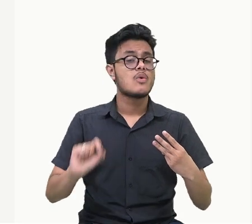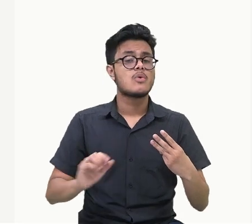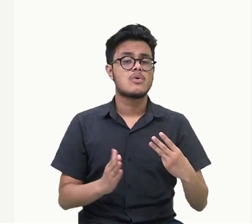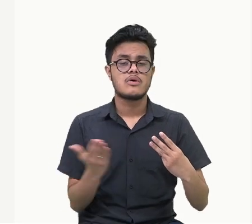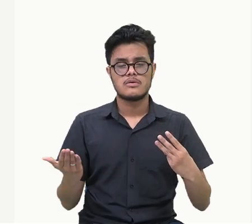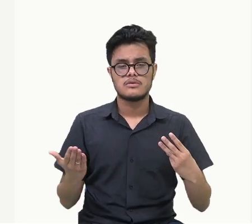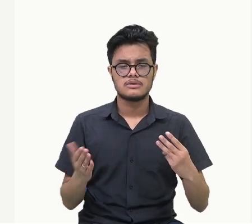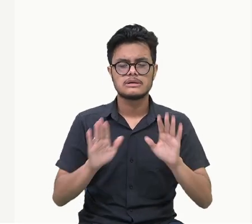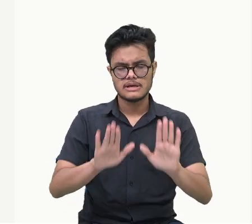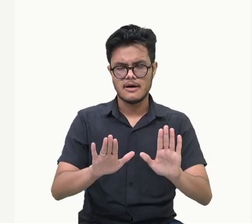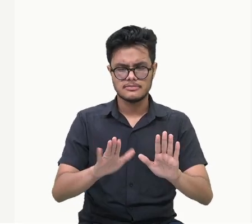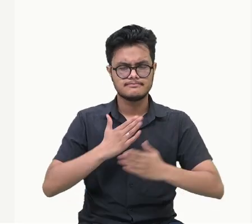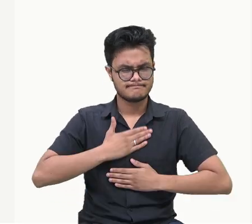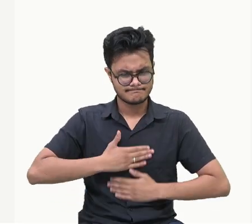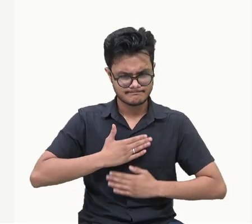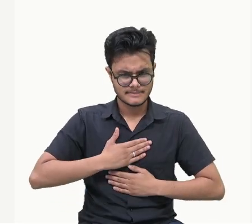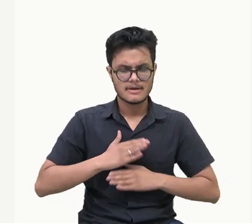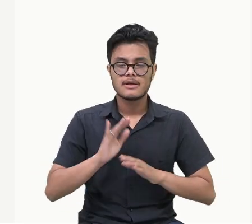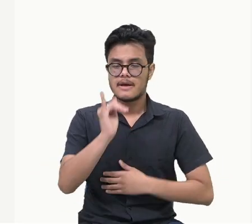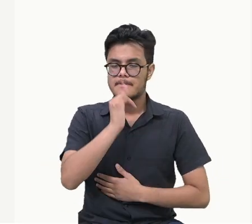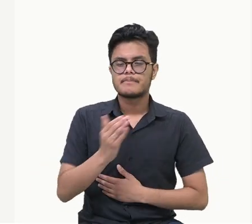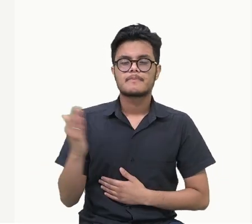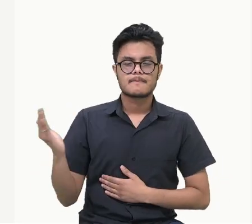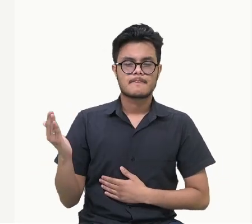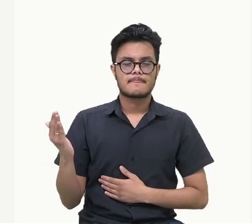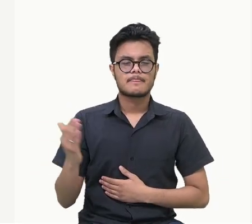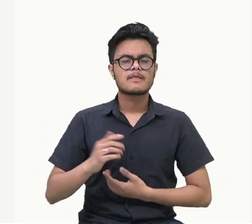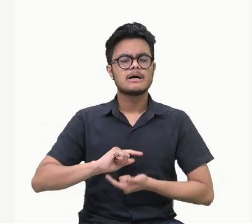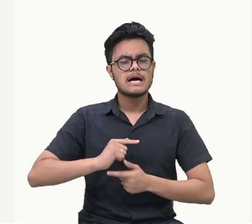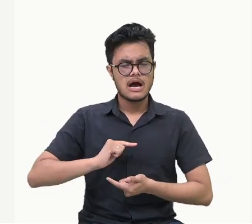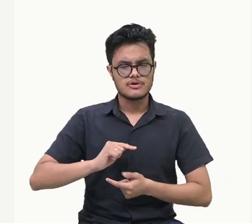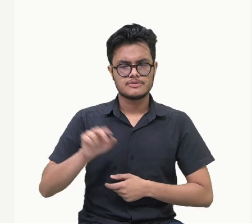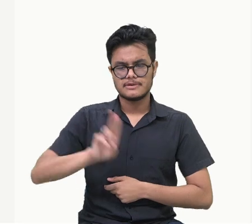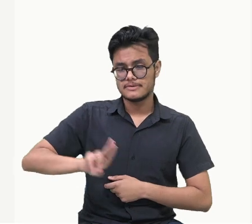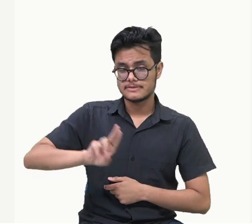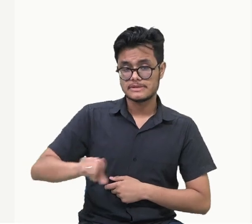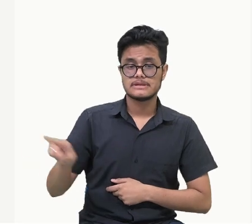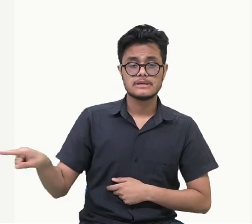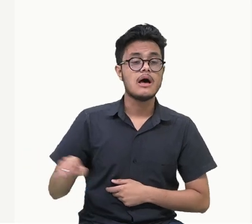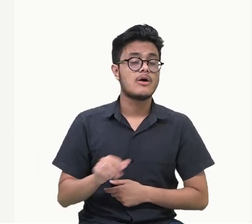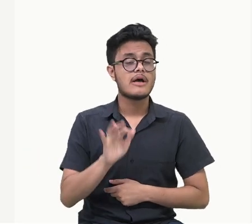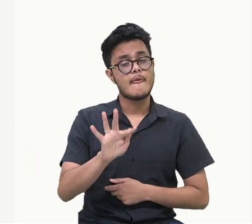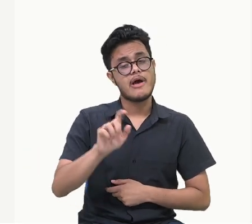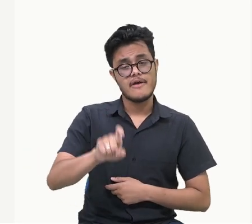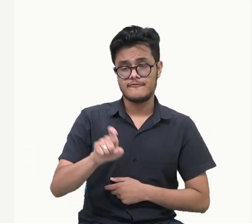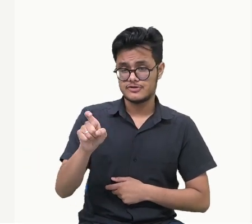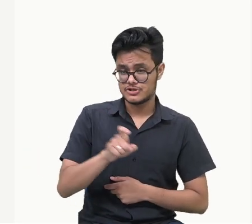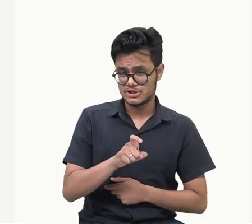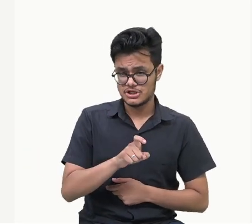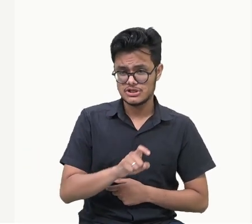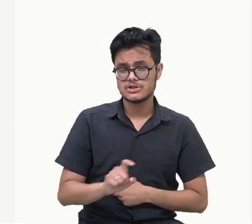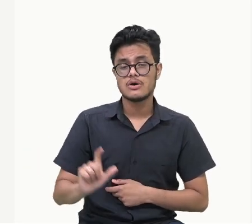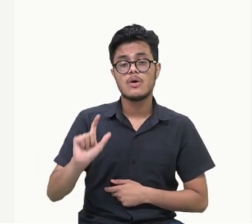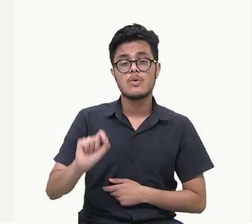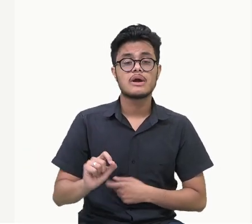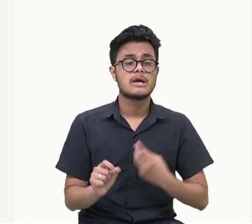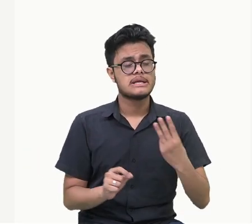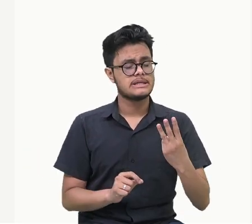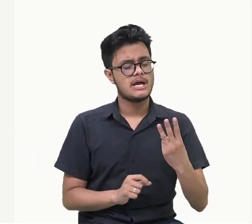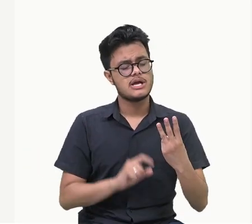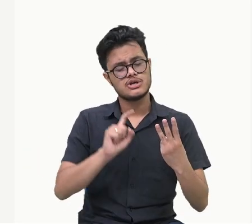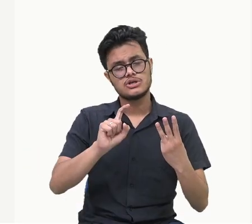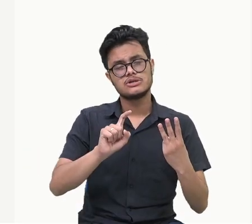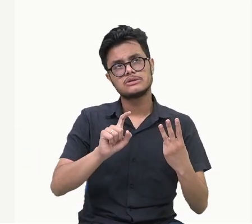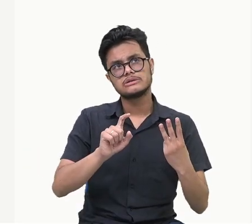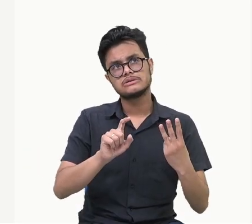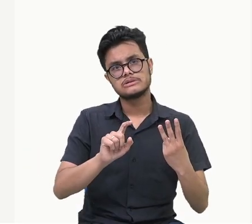Não, deixa eu colocar aqui na forma algébrica mesmo. F de x igual a 3x,